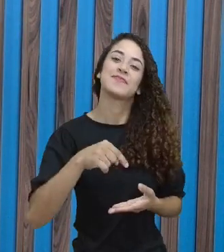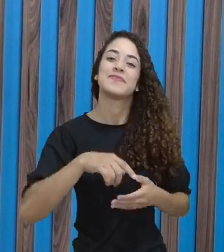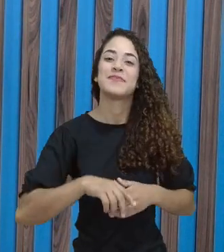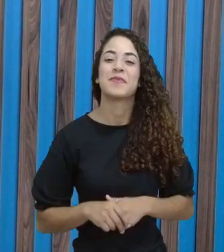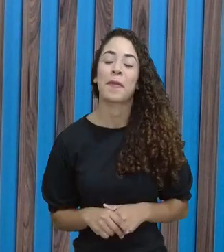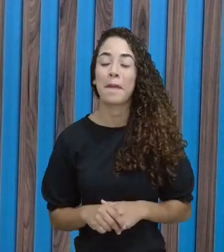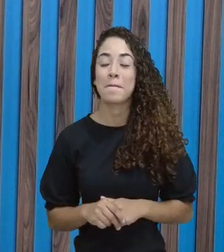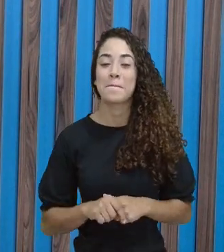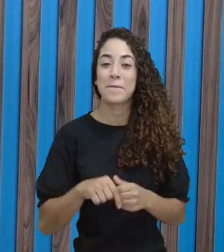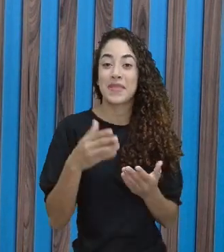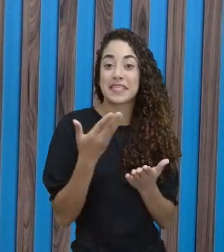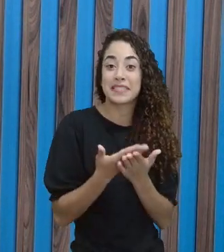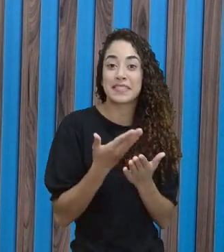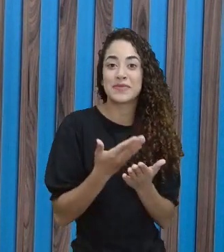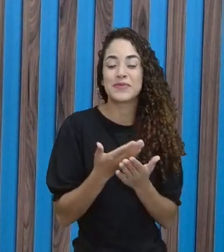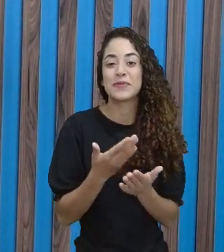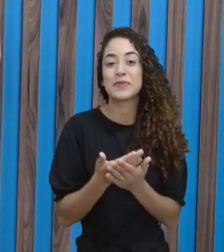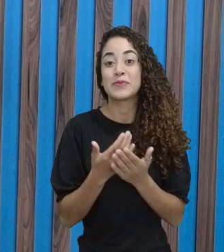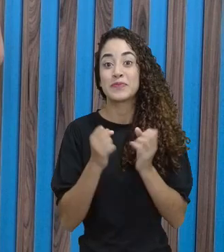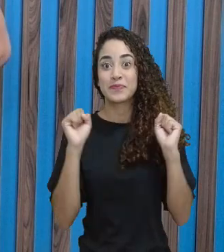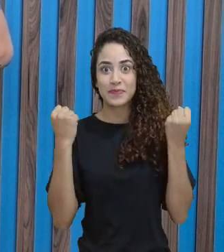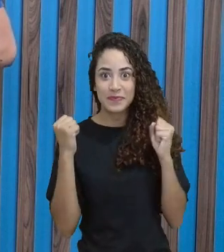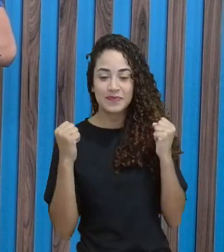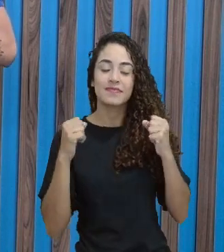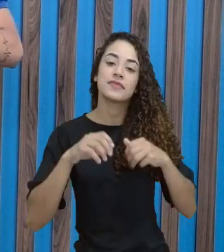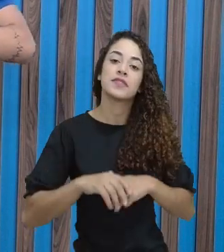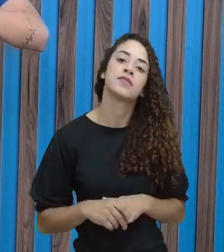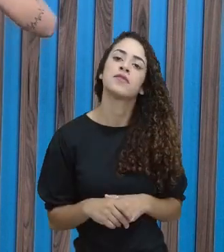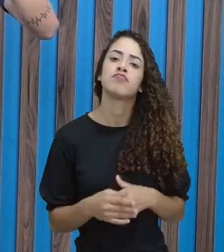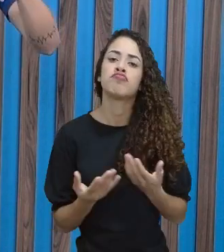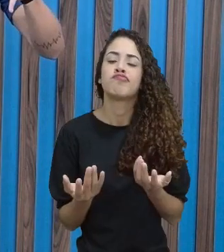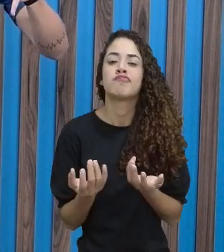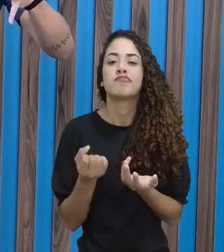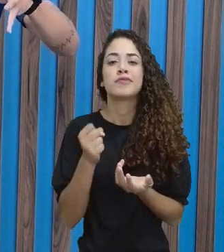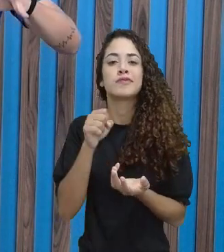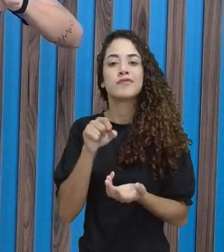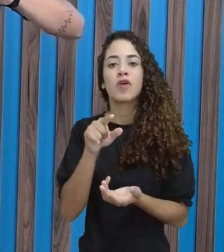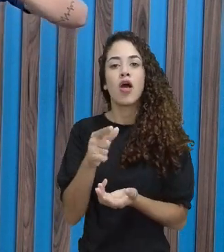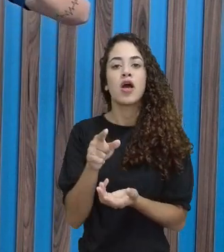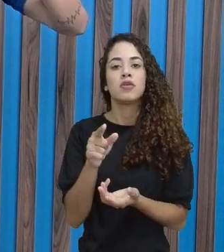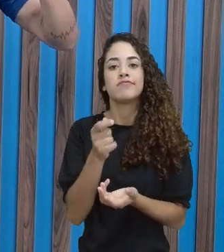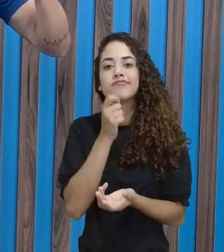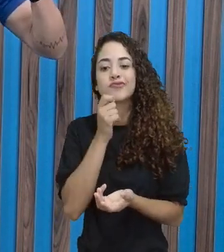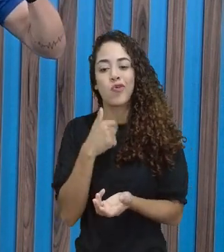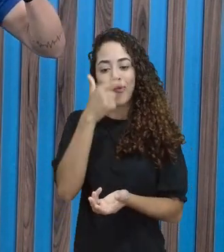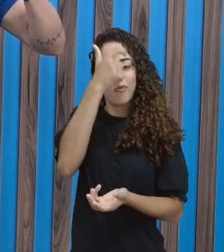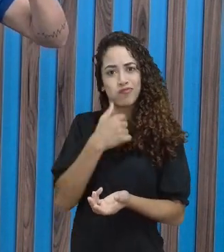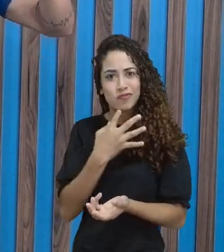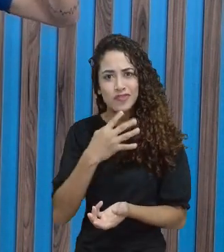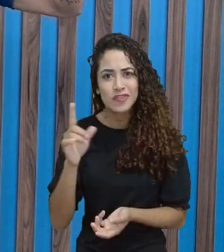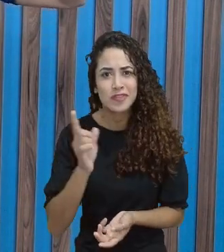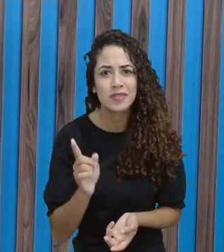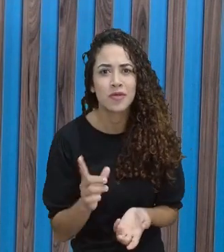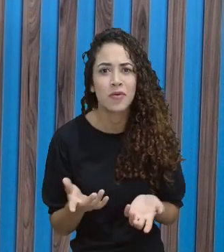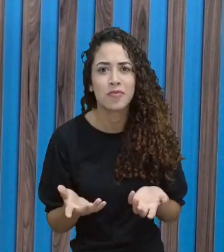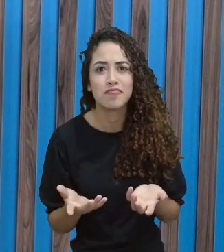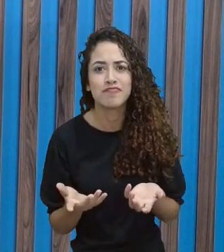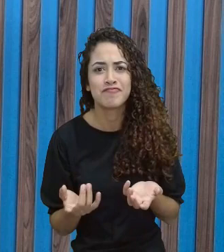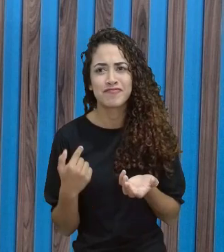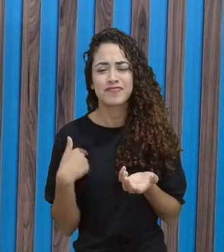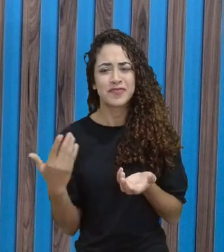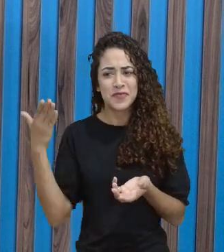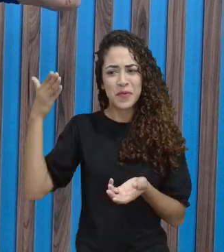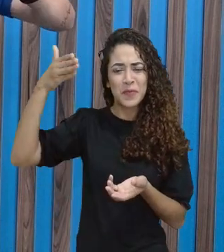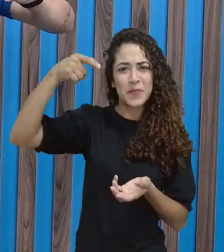e bem-vindas a mais uma aula de Educação Física. E se você ainda não me conhece, caiu assim, aqui,